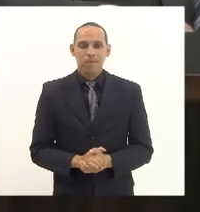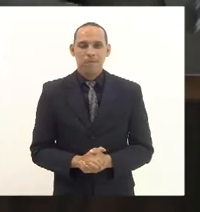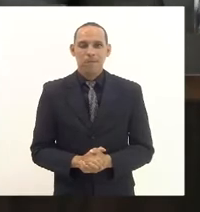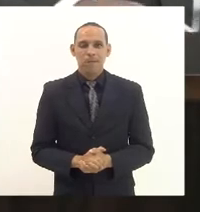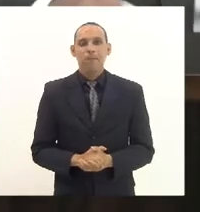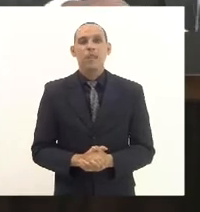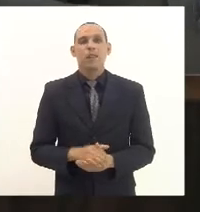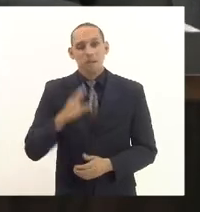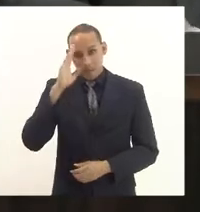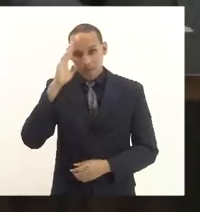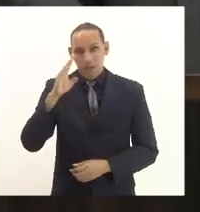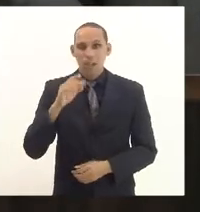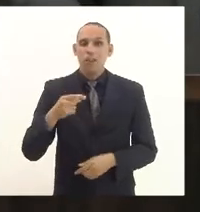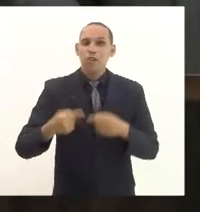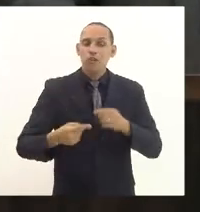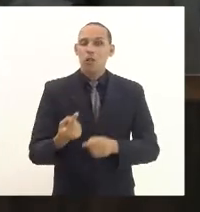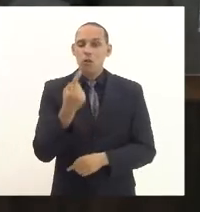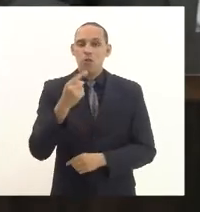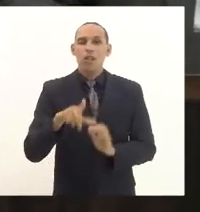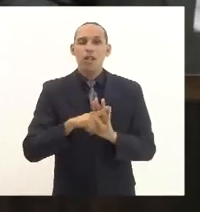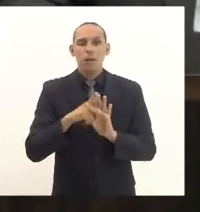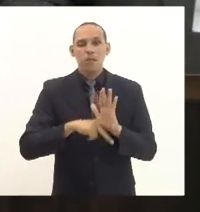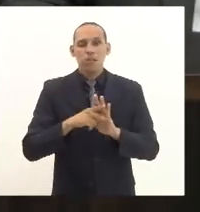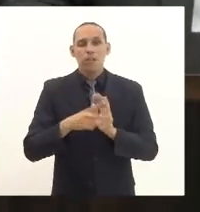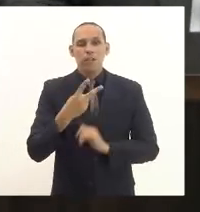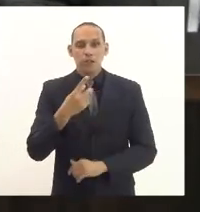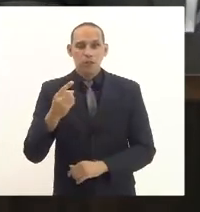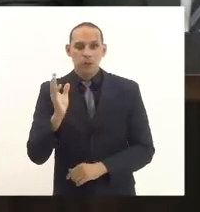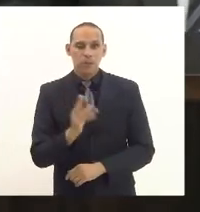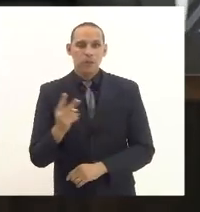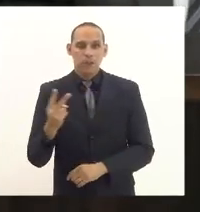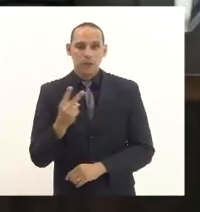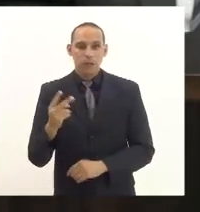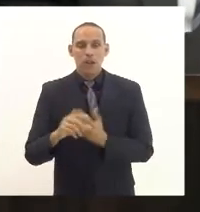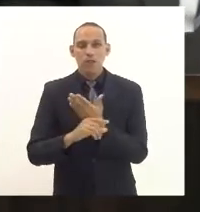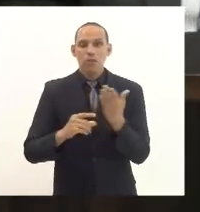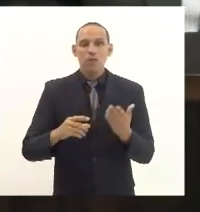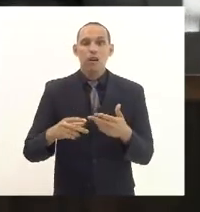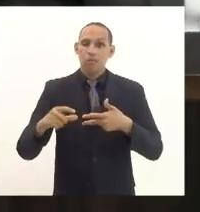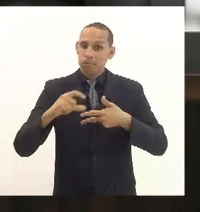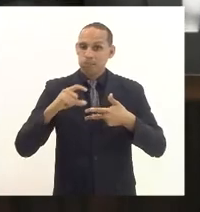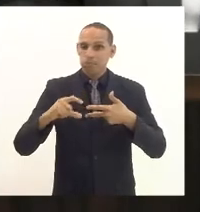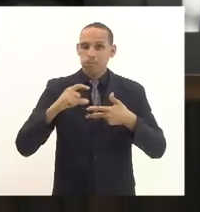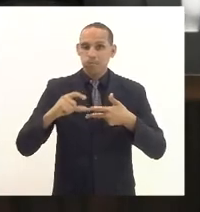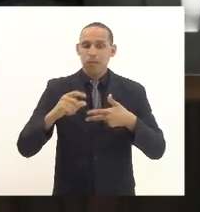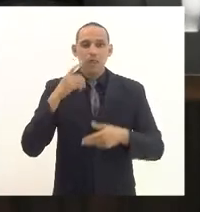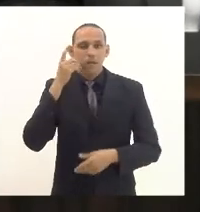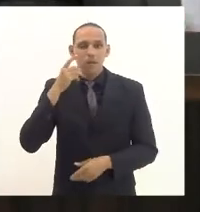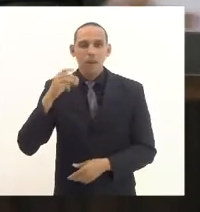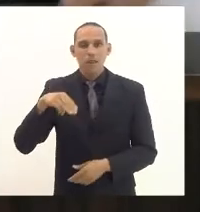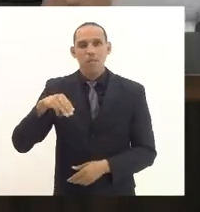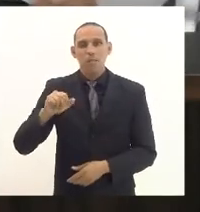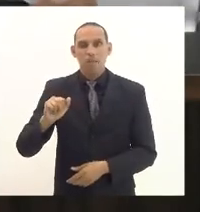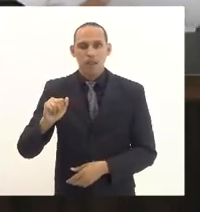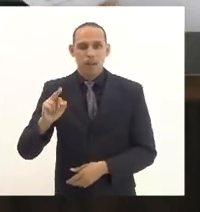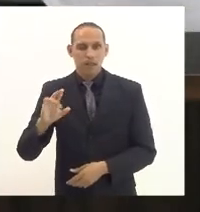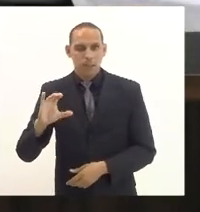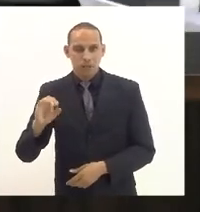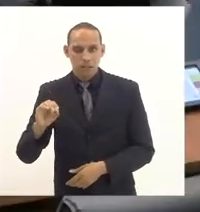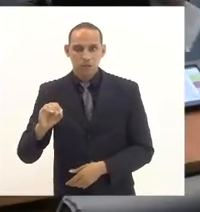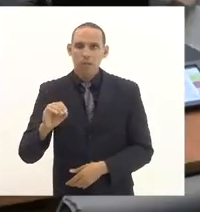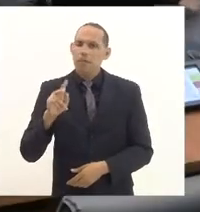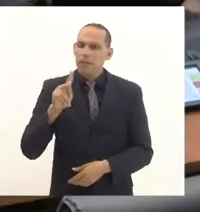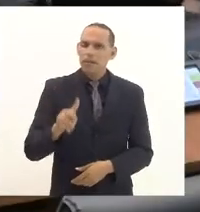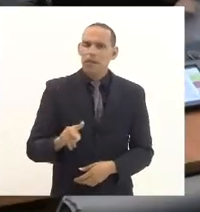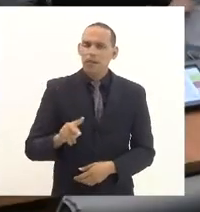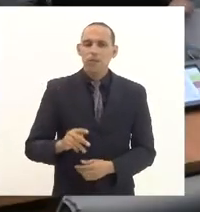de prioridade em discussão única, projeto de lei 21 de 22, de autoria do Poder Executivo, deputado Márcio. Sim, senhor